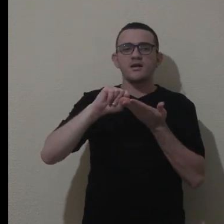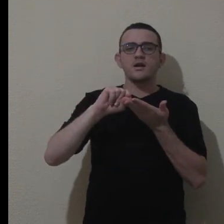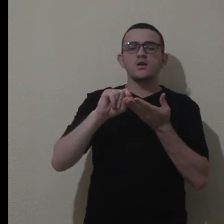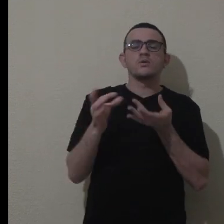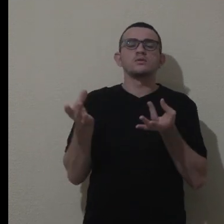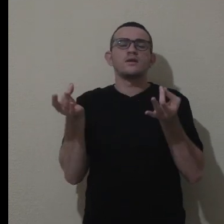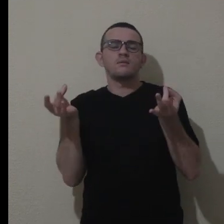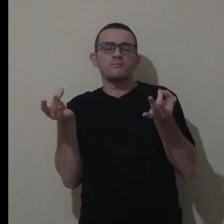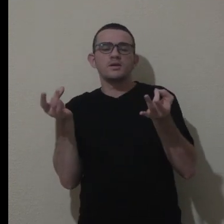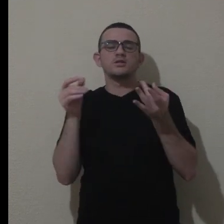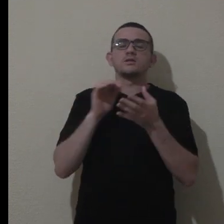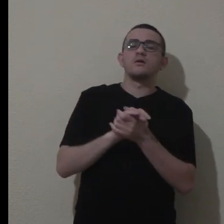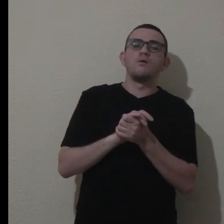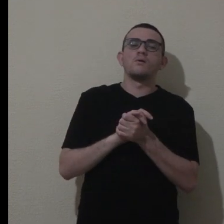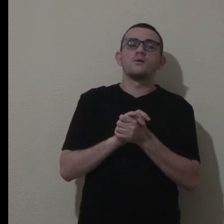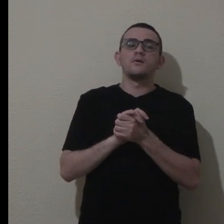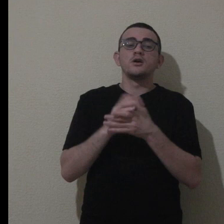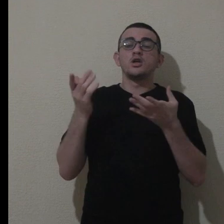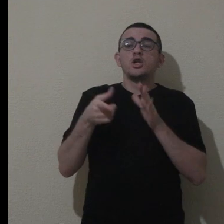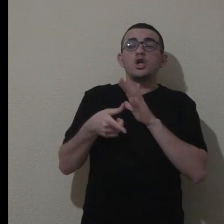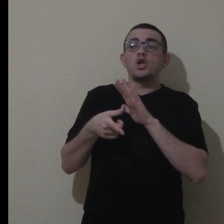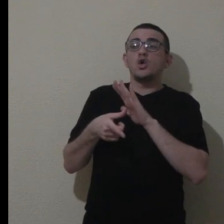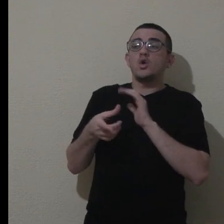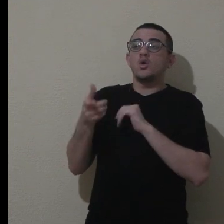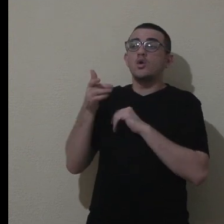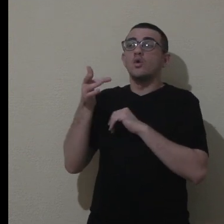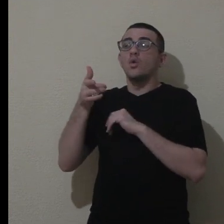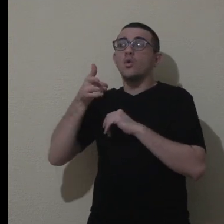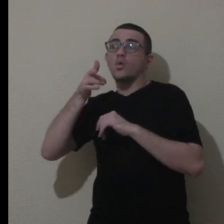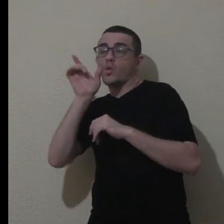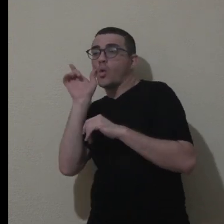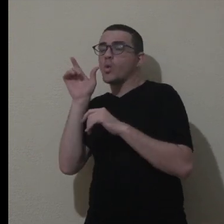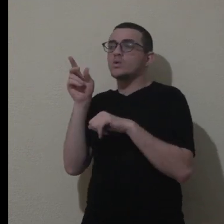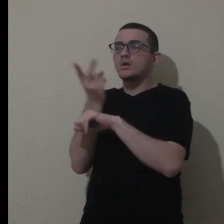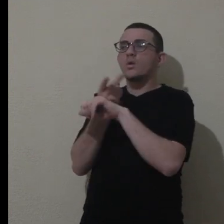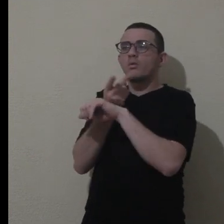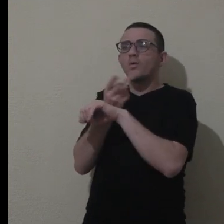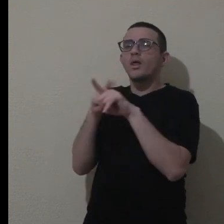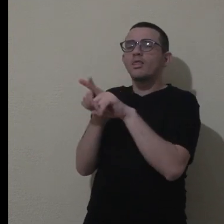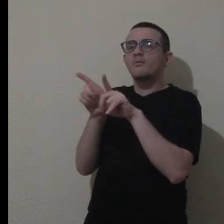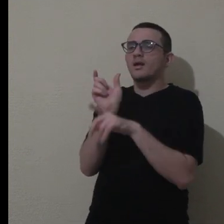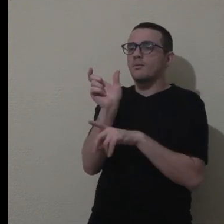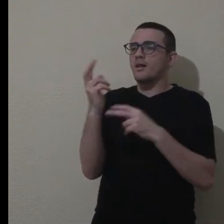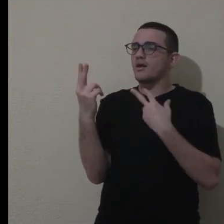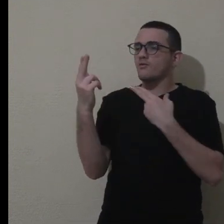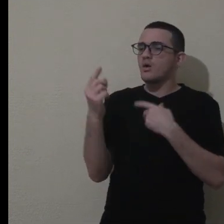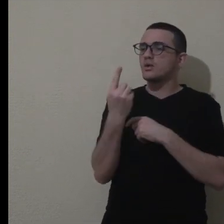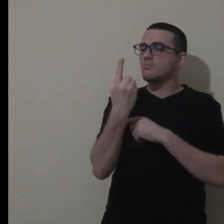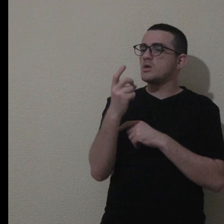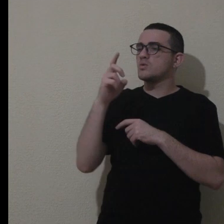gente coloca Meditation Brain. E ontem eu fiz um levantamento com o mesmo buscador, Meditation Brain, né,